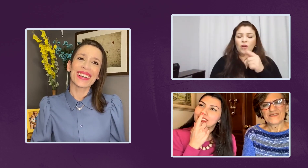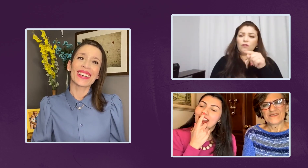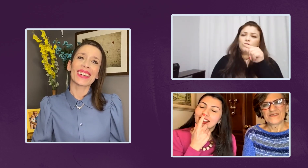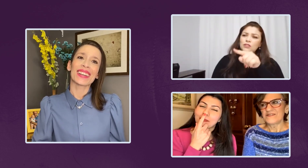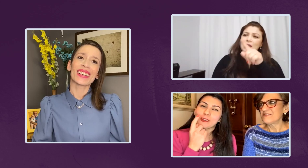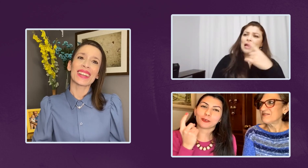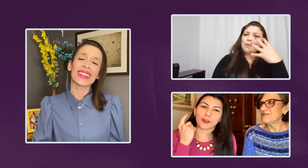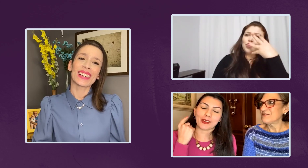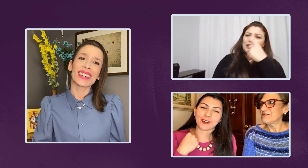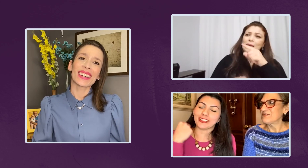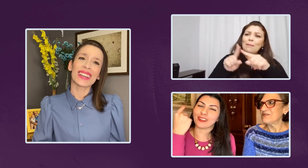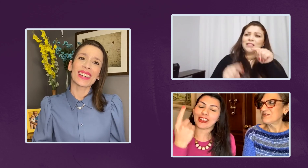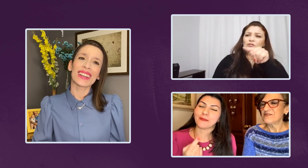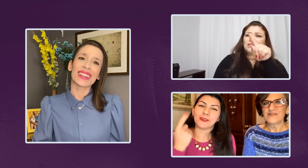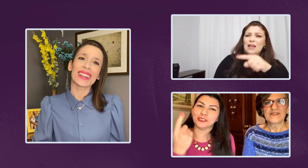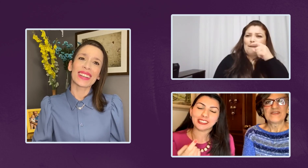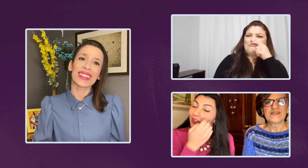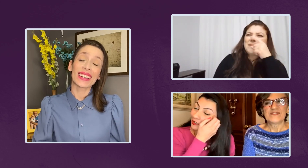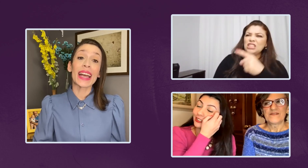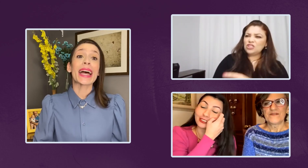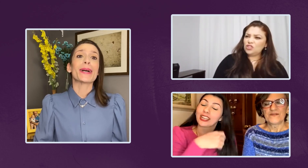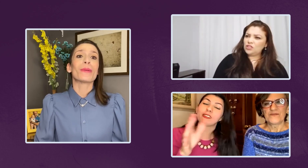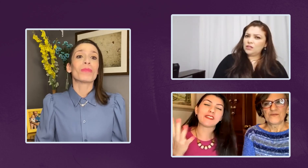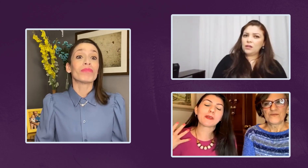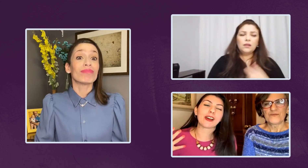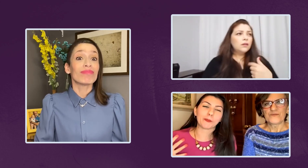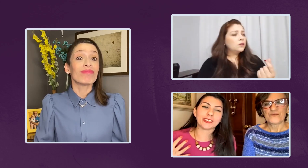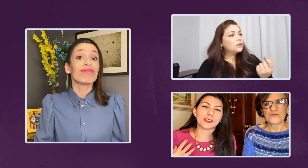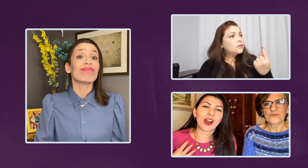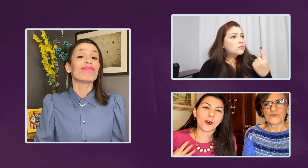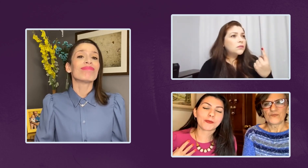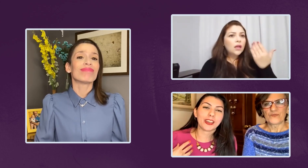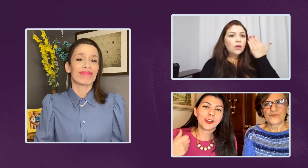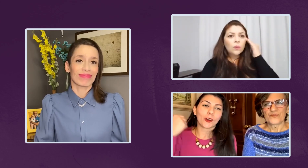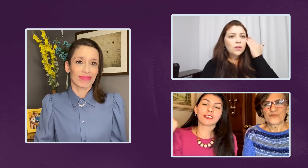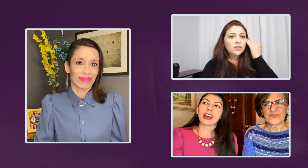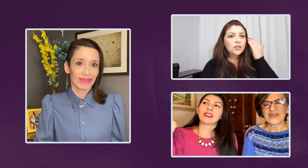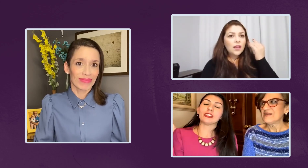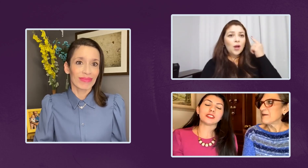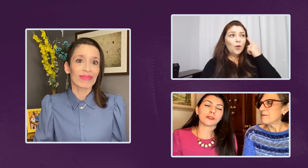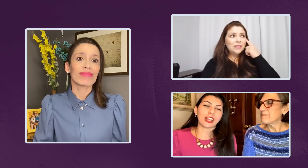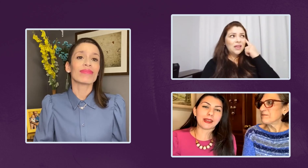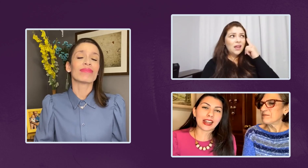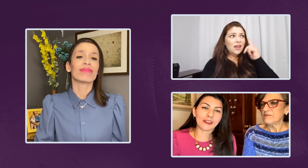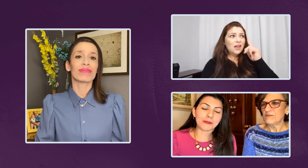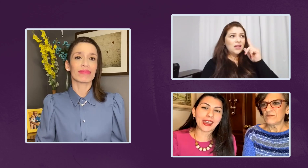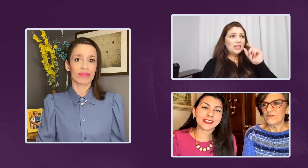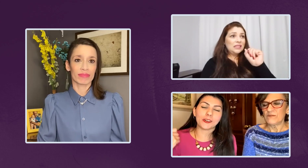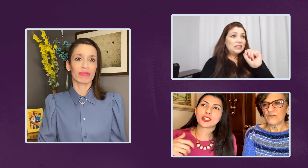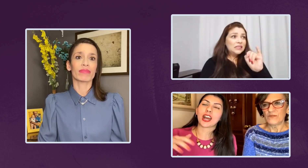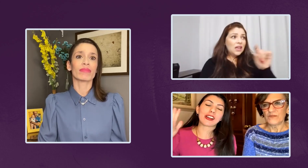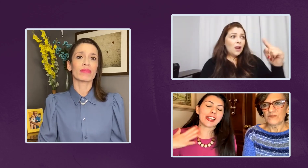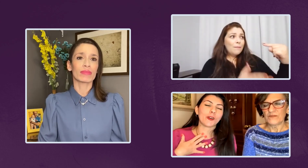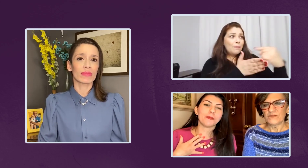pensei, será que ela perguntou alguma coisa e eu não respondi? Eu já não levei para o lado pessoal. Quando eu estava no ensino fundamental e